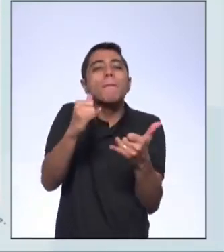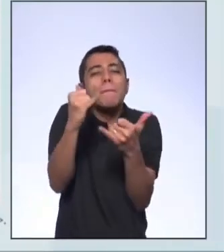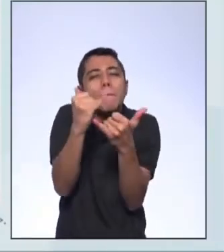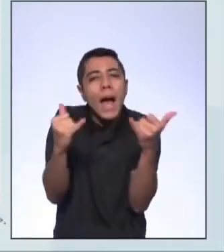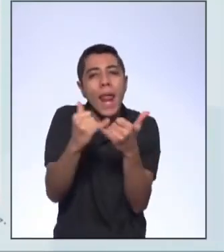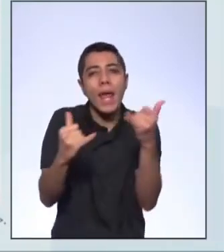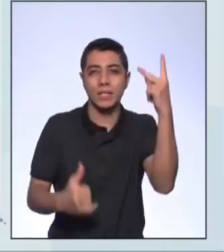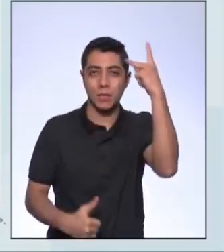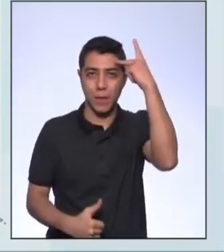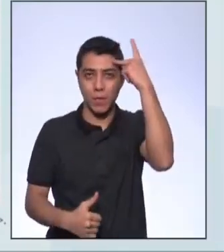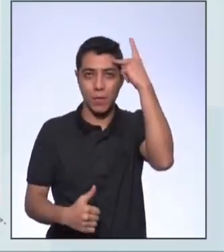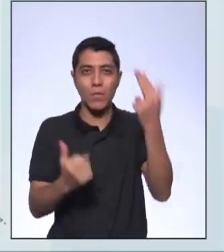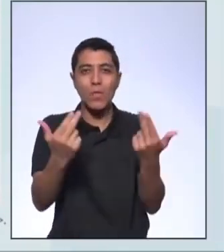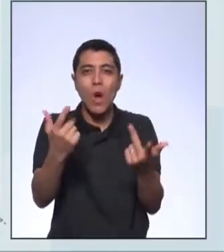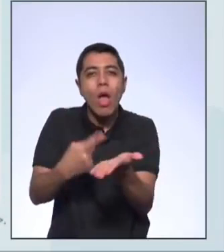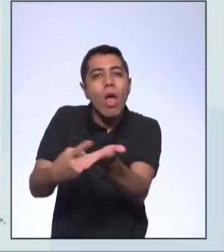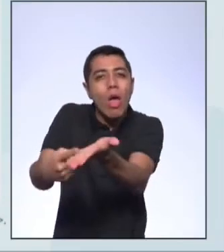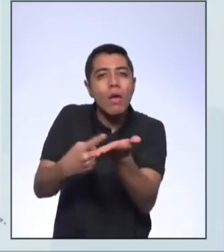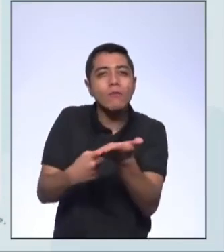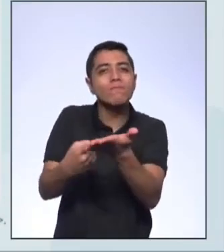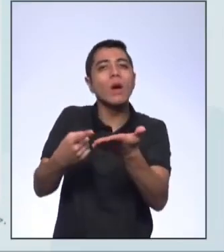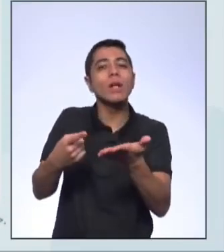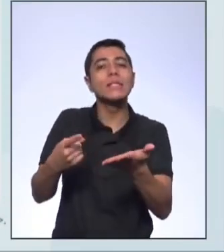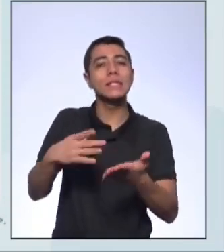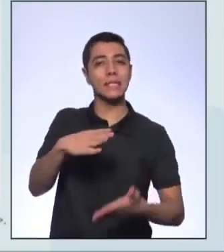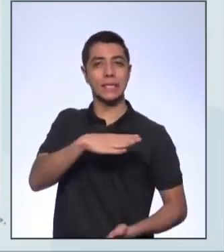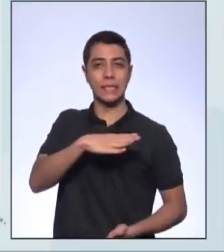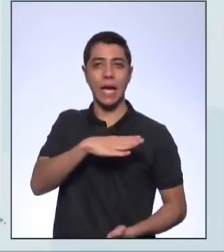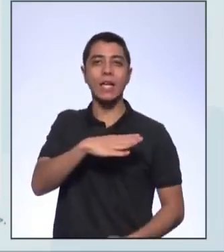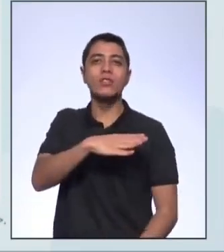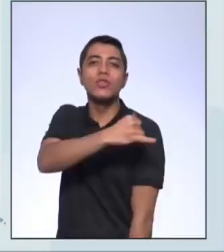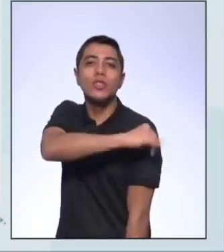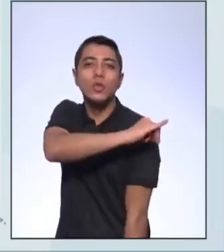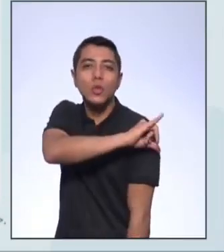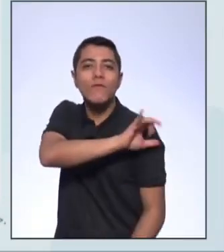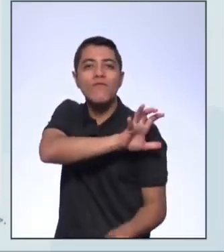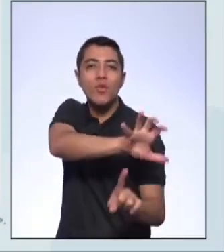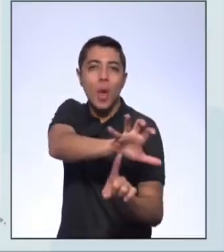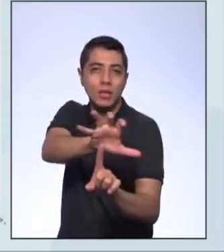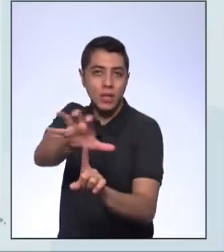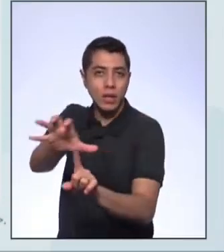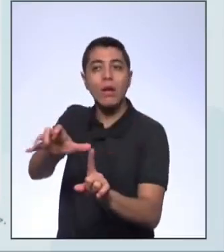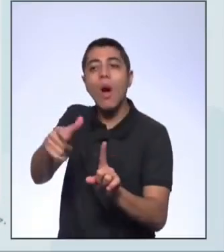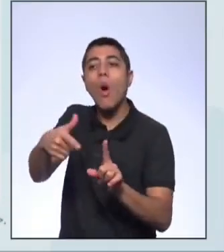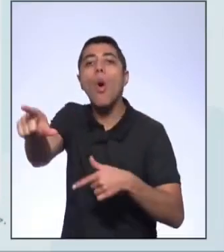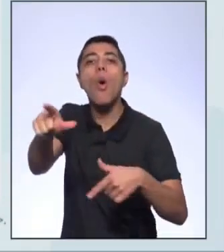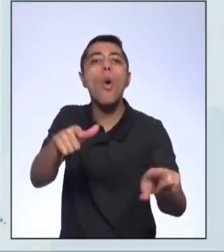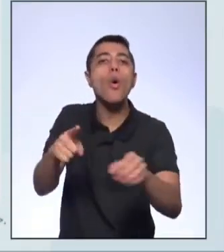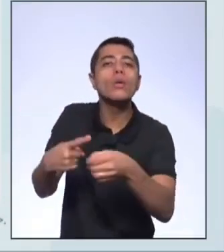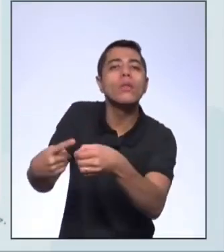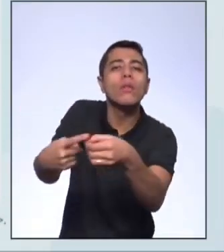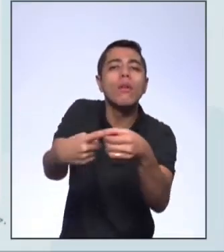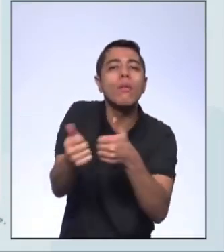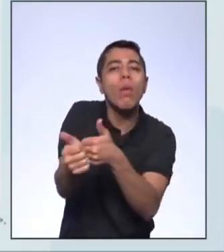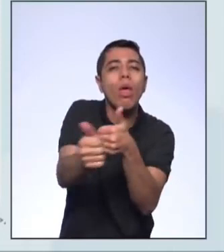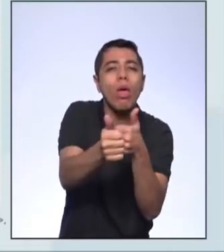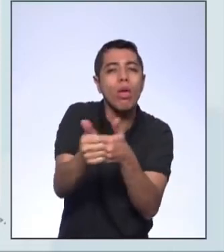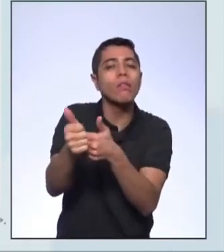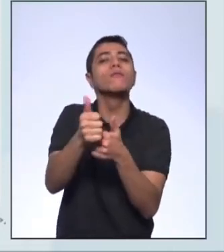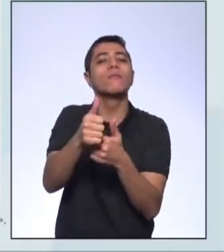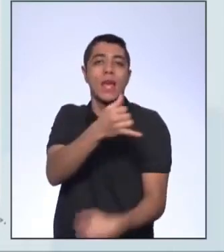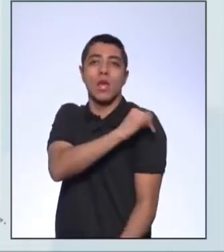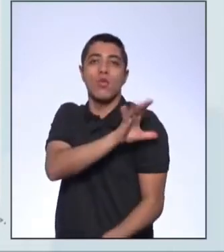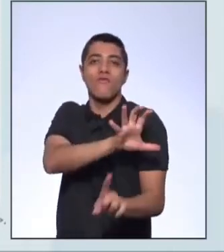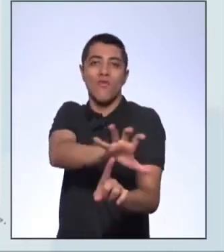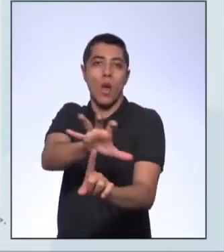Paulo contra a questão da conurbação a influência que a cidade do Rio de Janeiro tem perante aos outros municípios mais próximos